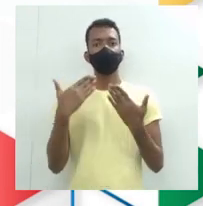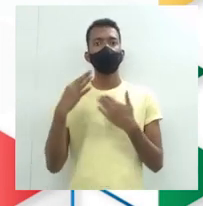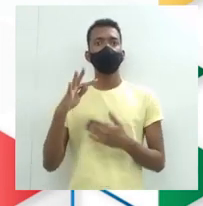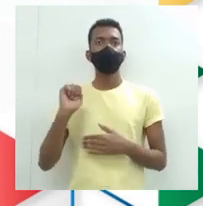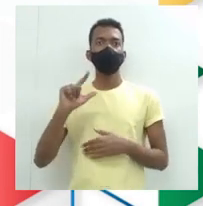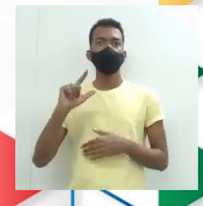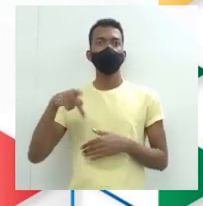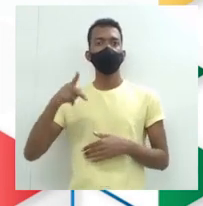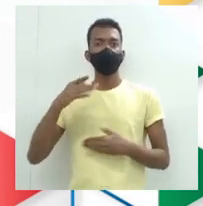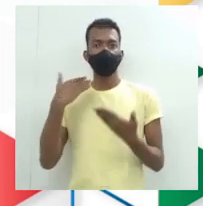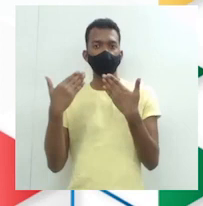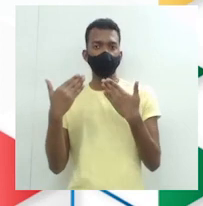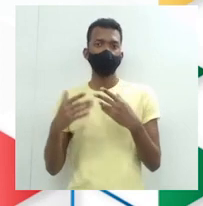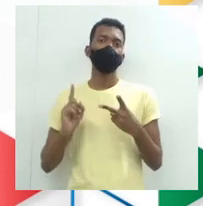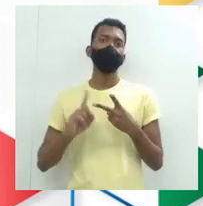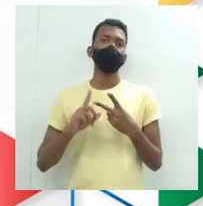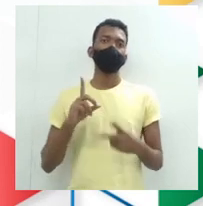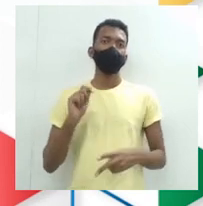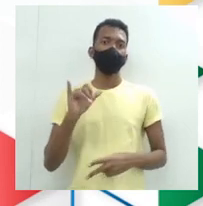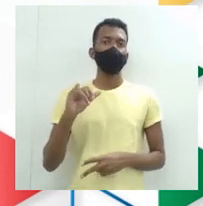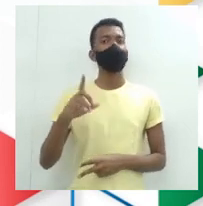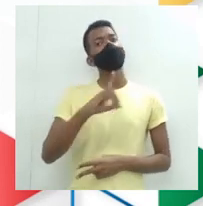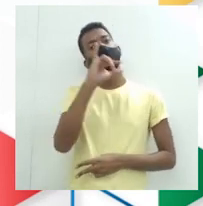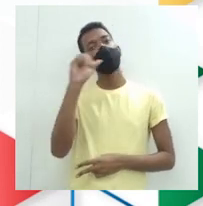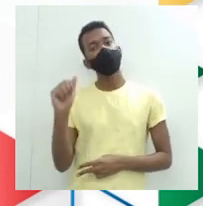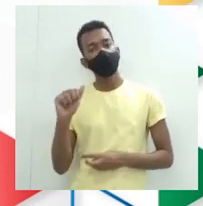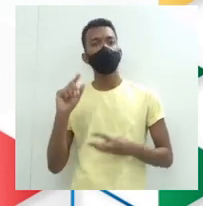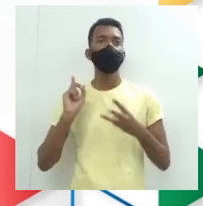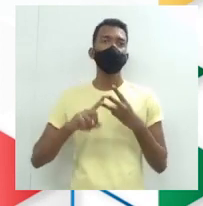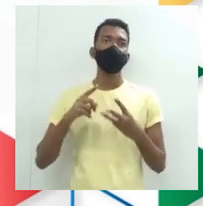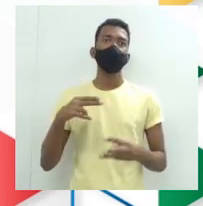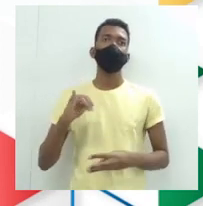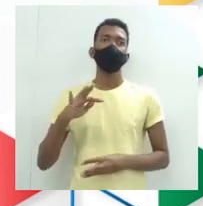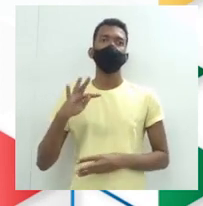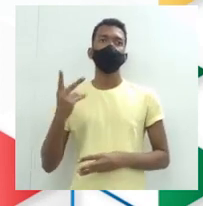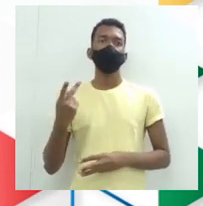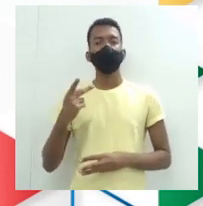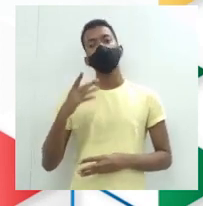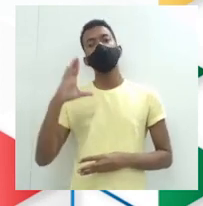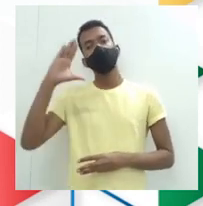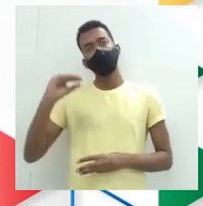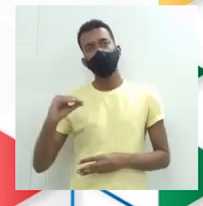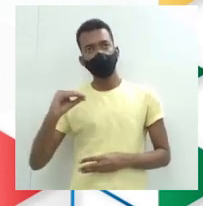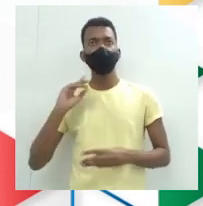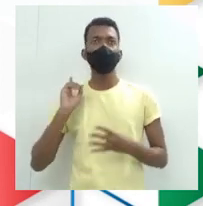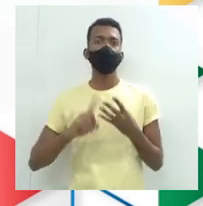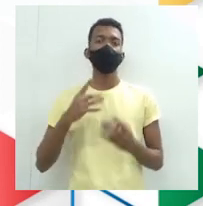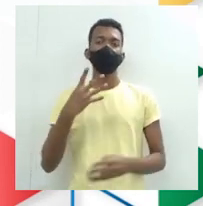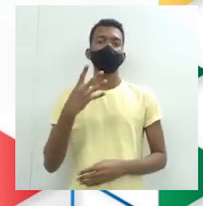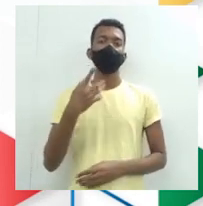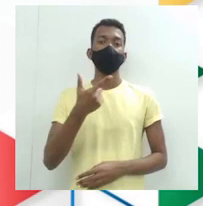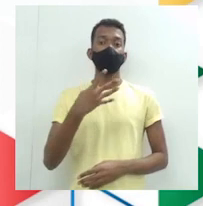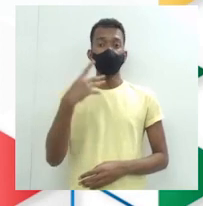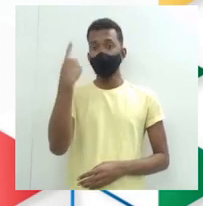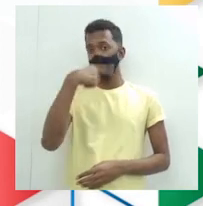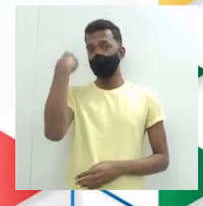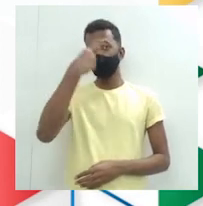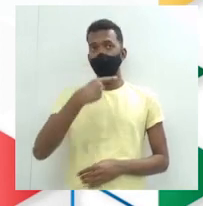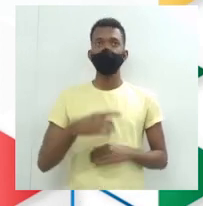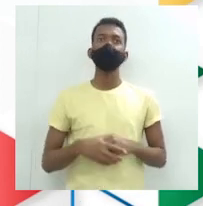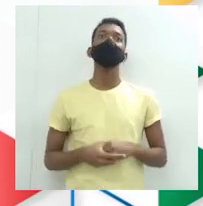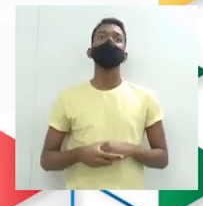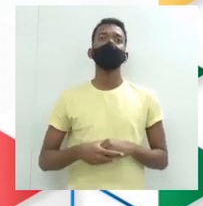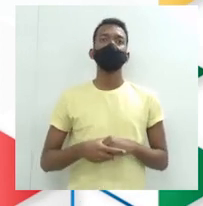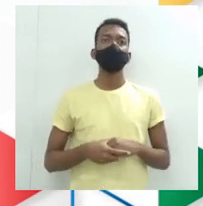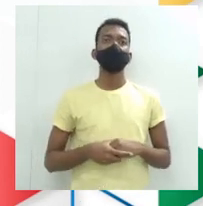você falar, day, dia, night, noite, 24 hours, 24